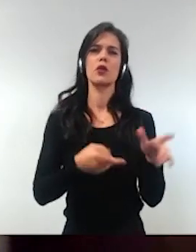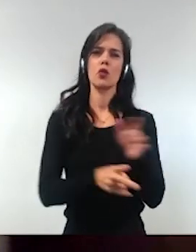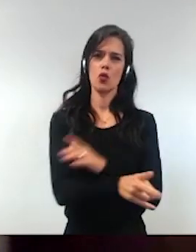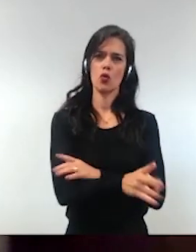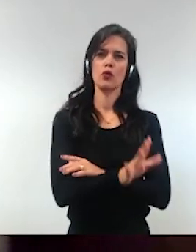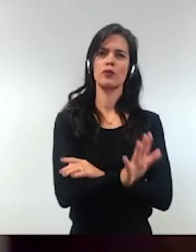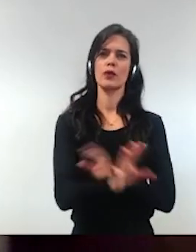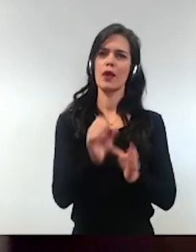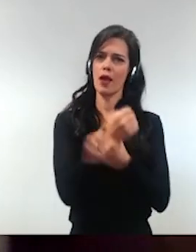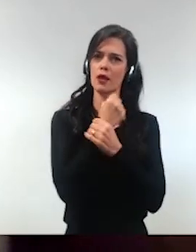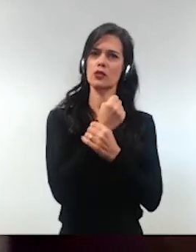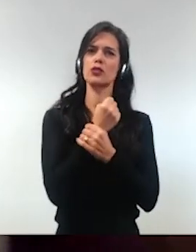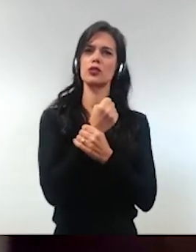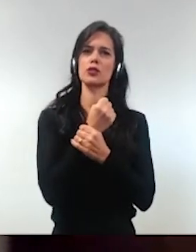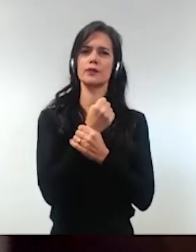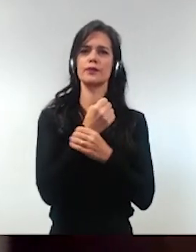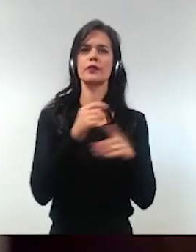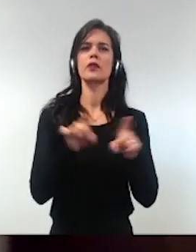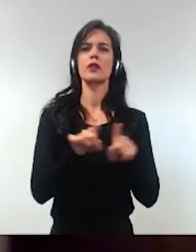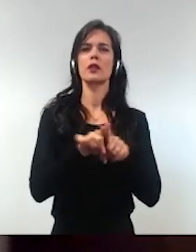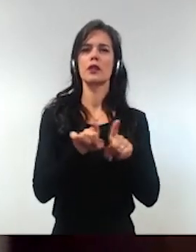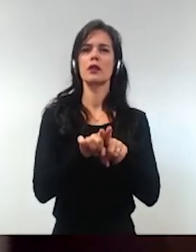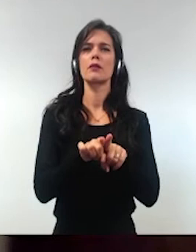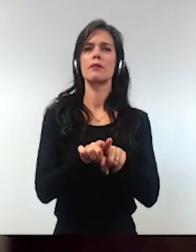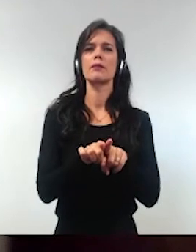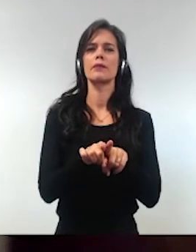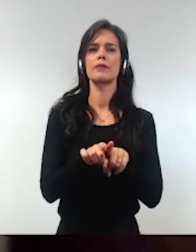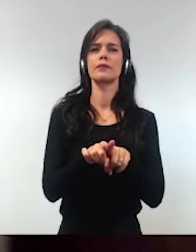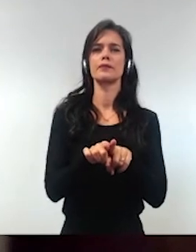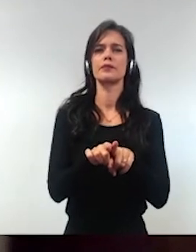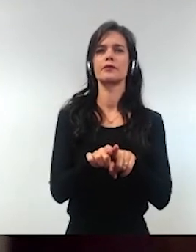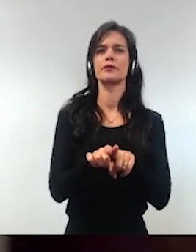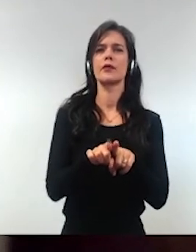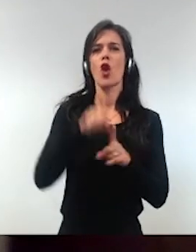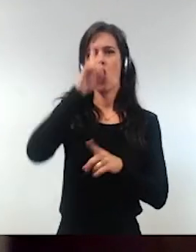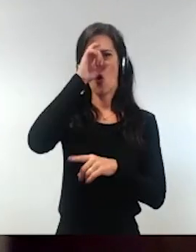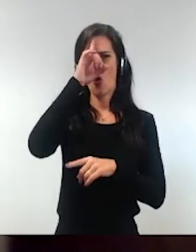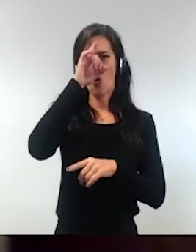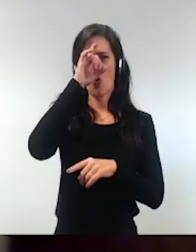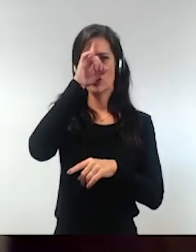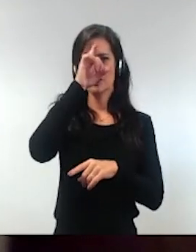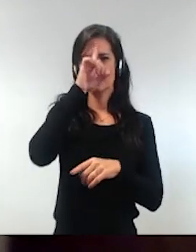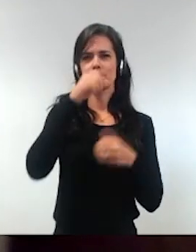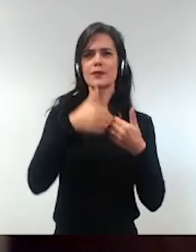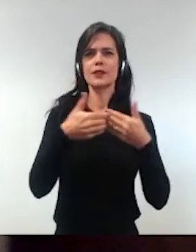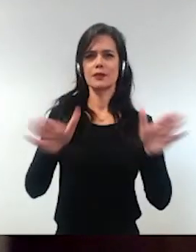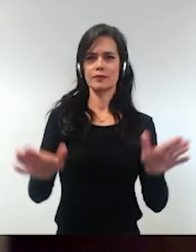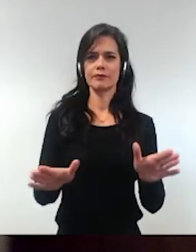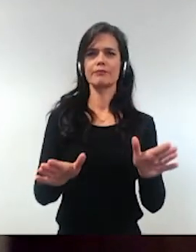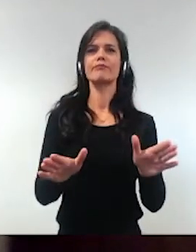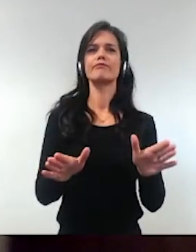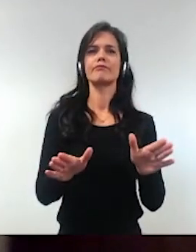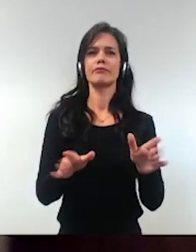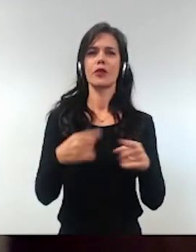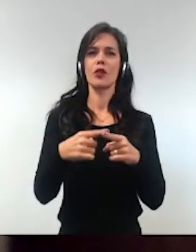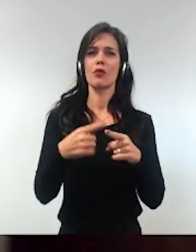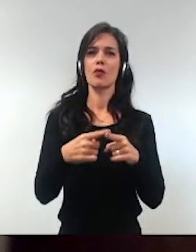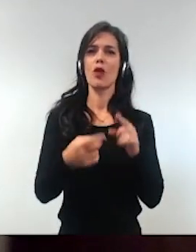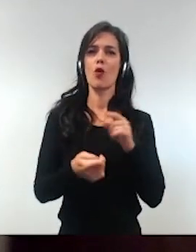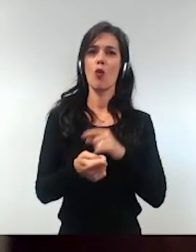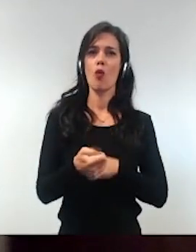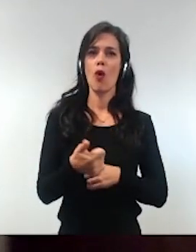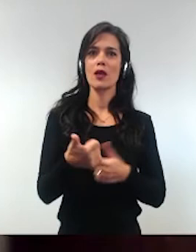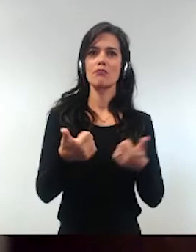pandemia, garantiram a abertura de hospitais que estavam fechados, que estavam em processo de